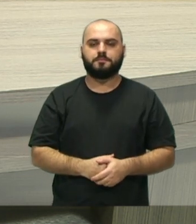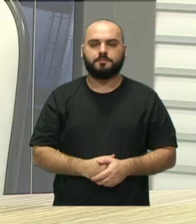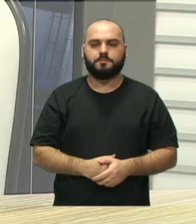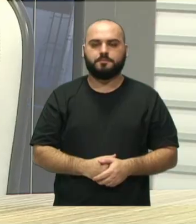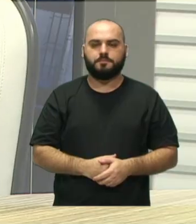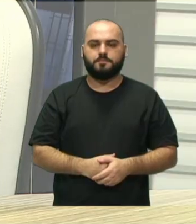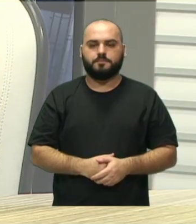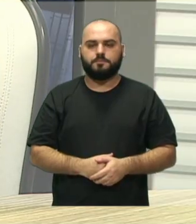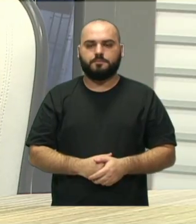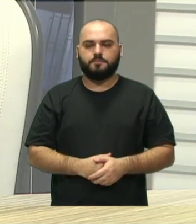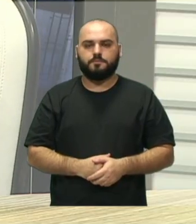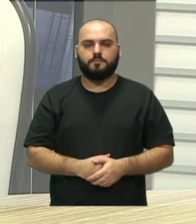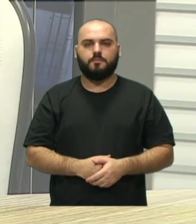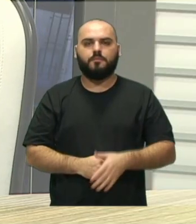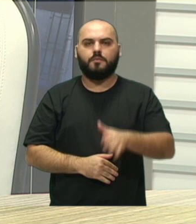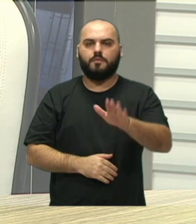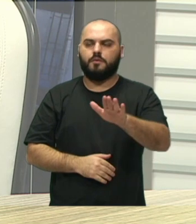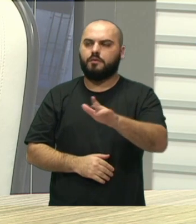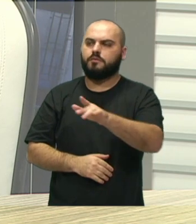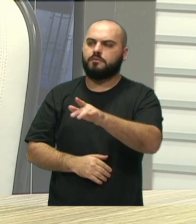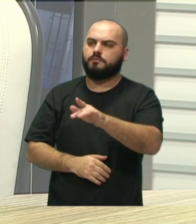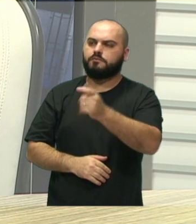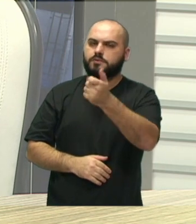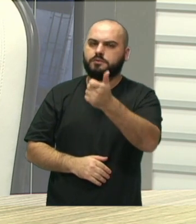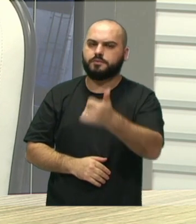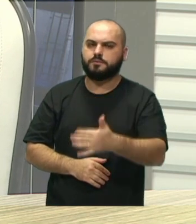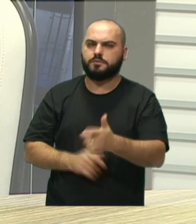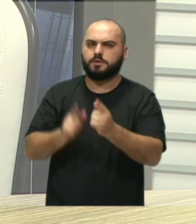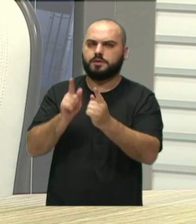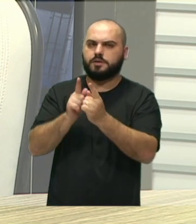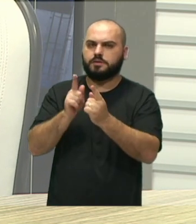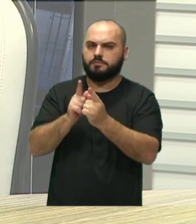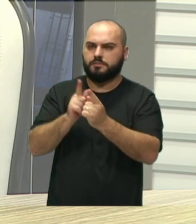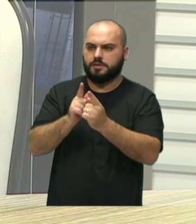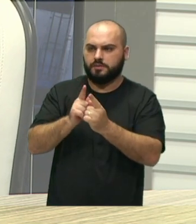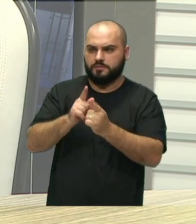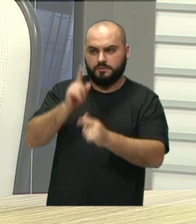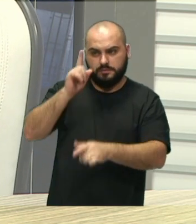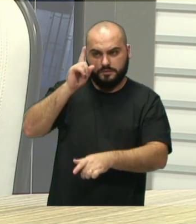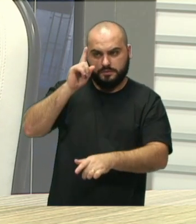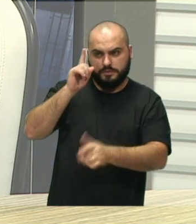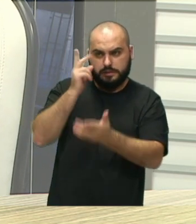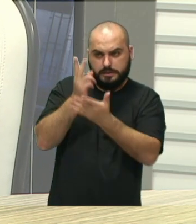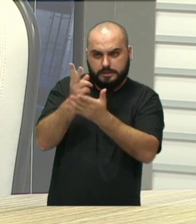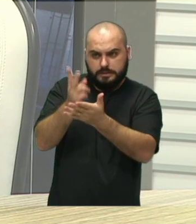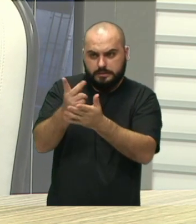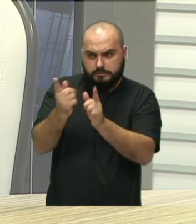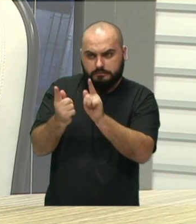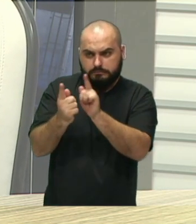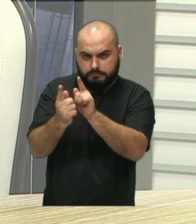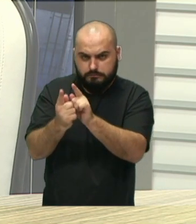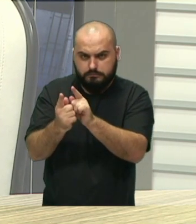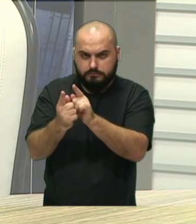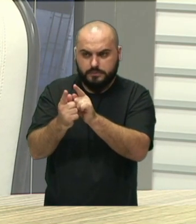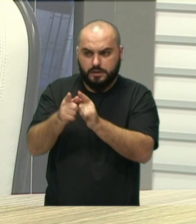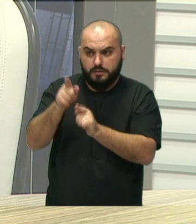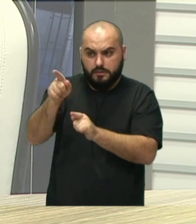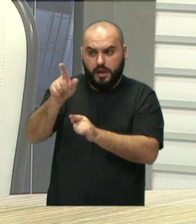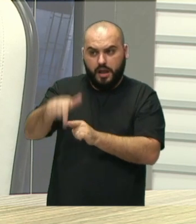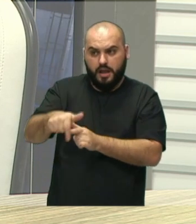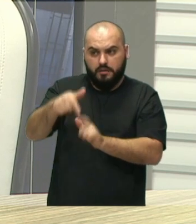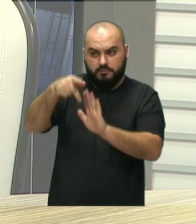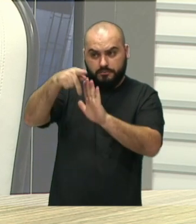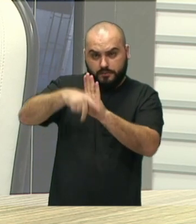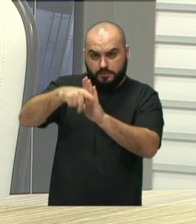senhora fala em atendimento integral. Isso era a base de um tratamento, de um programa que a